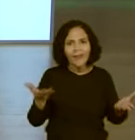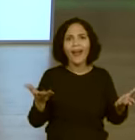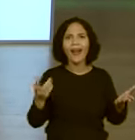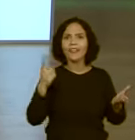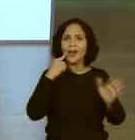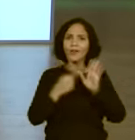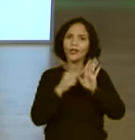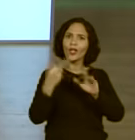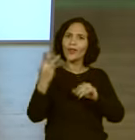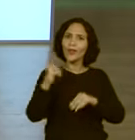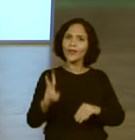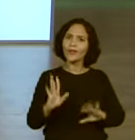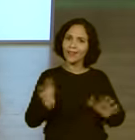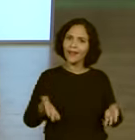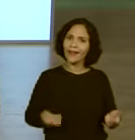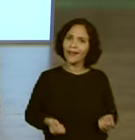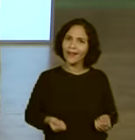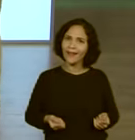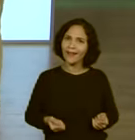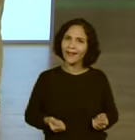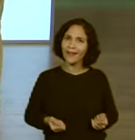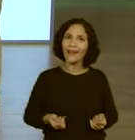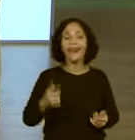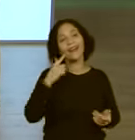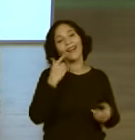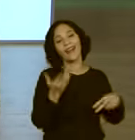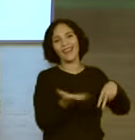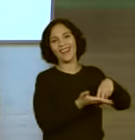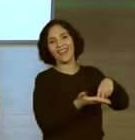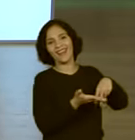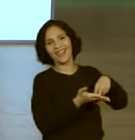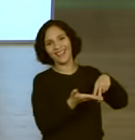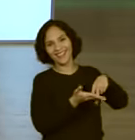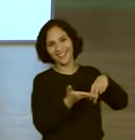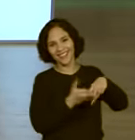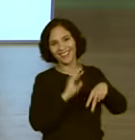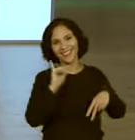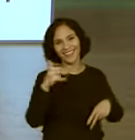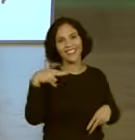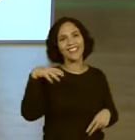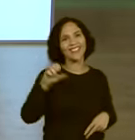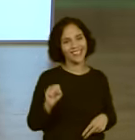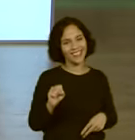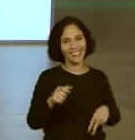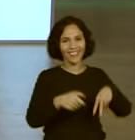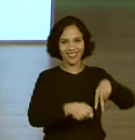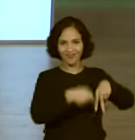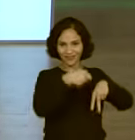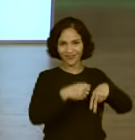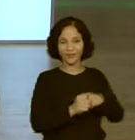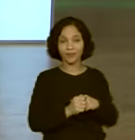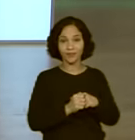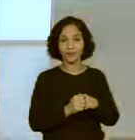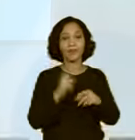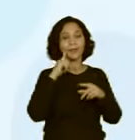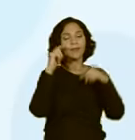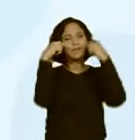Puxa, Ixi, eu acho que só vai apareceu tênis. 2 vezes aqui. Aí, ó, a calça roupa. jeans, né? Gasto com vestuário, com